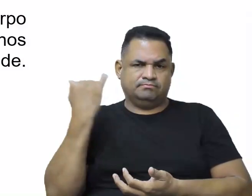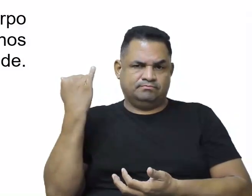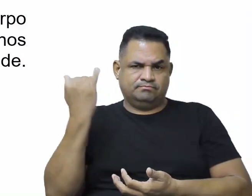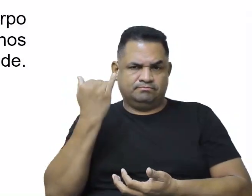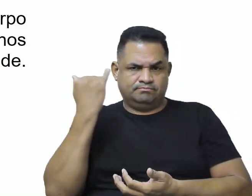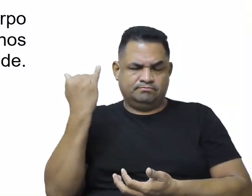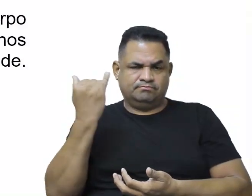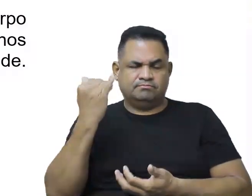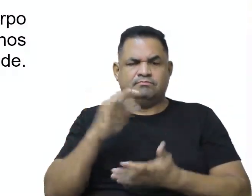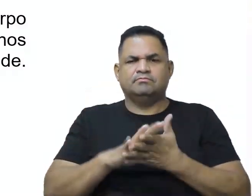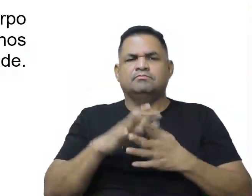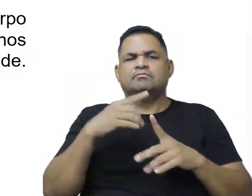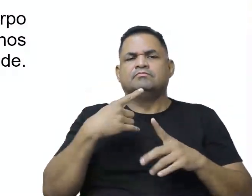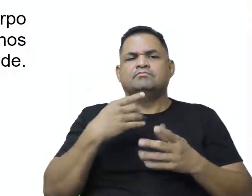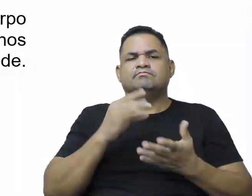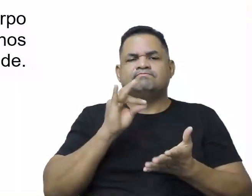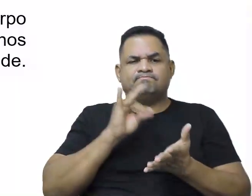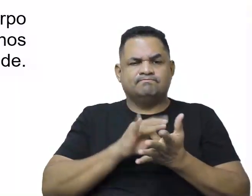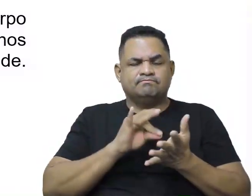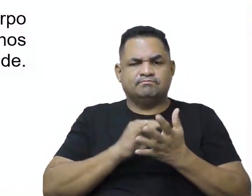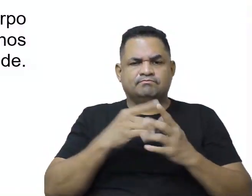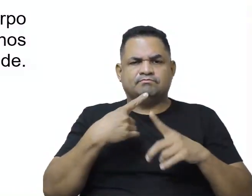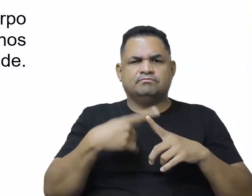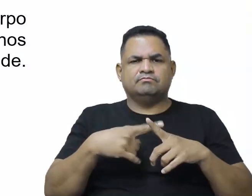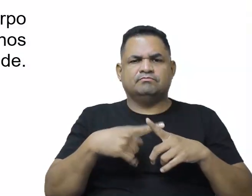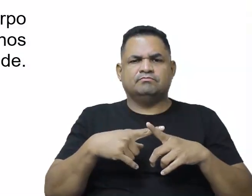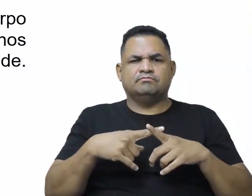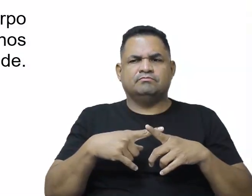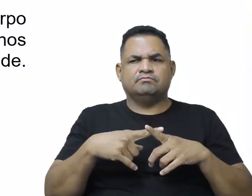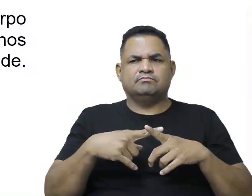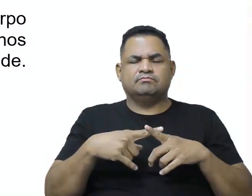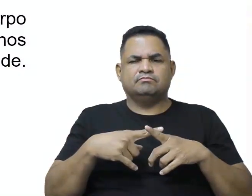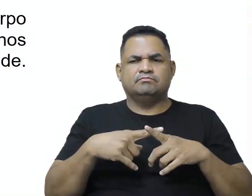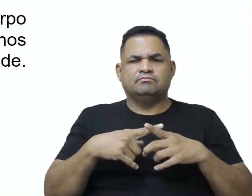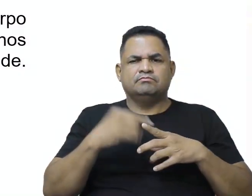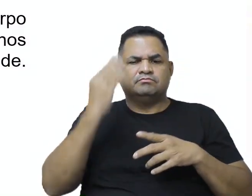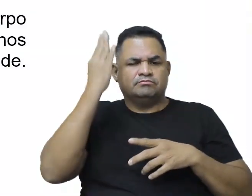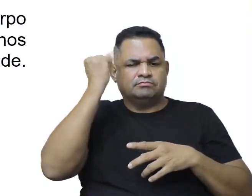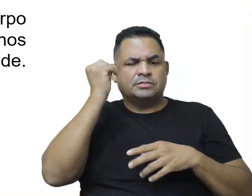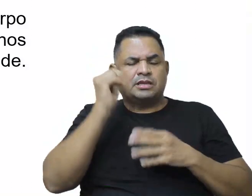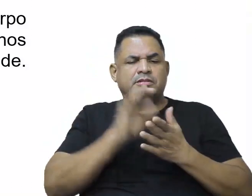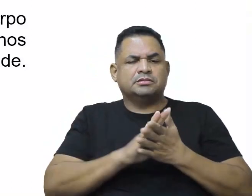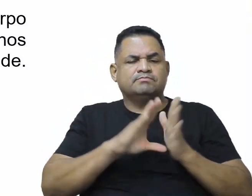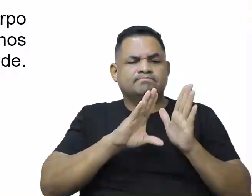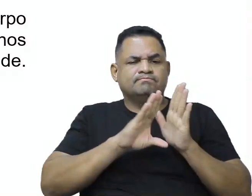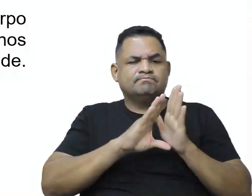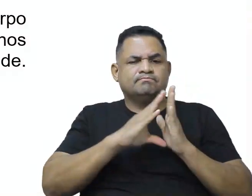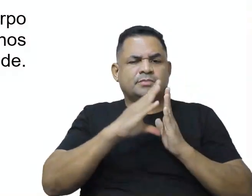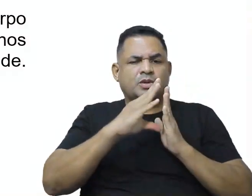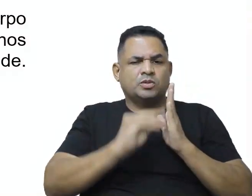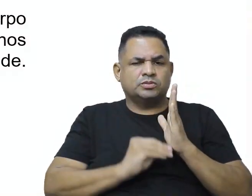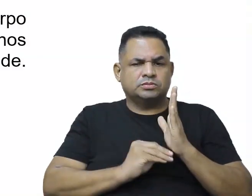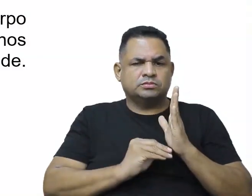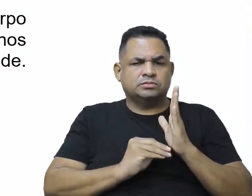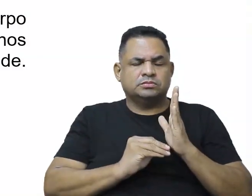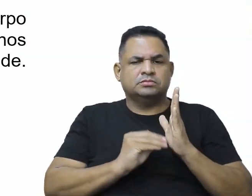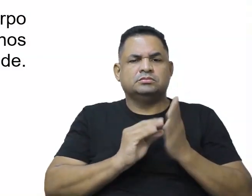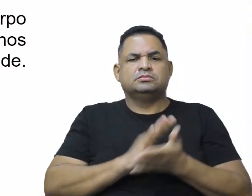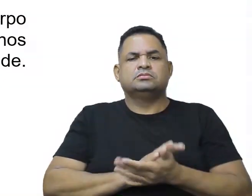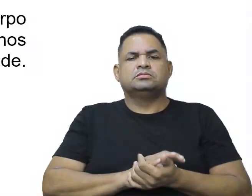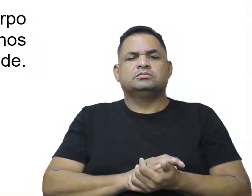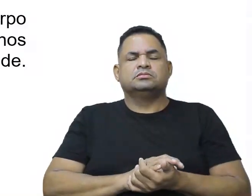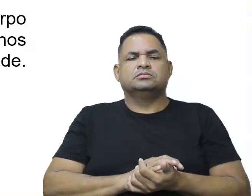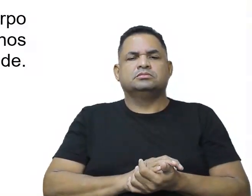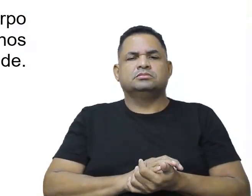mesmo porque muitas vezes a gente sabe aquele conteúdo muitas vezes